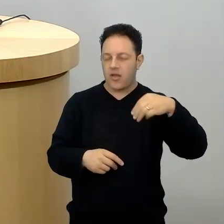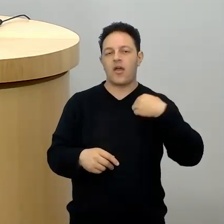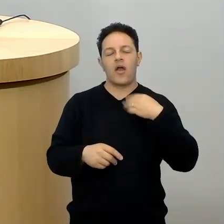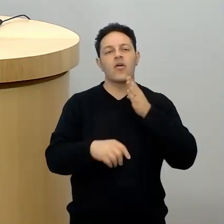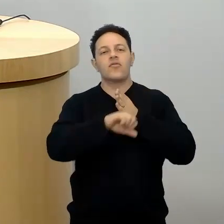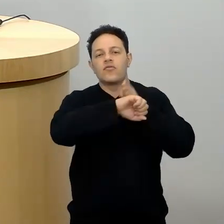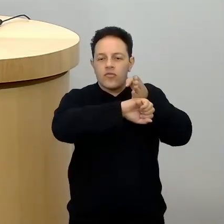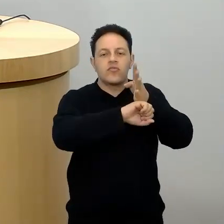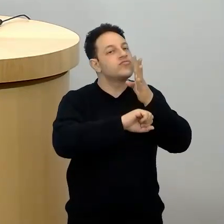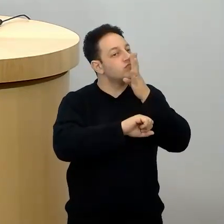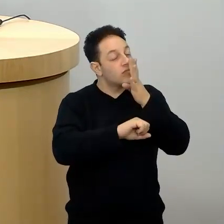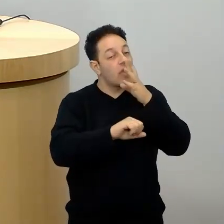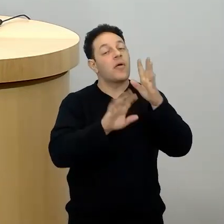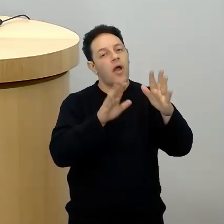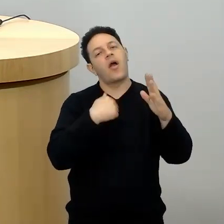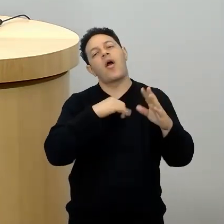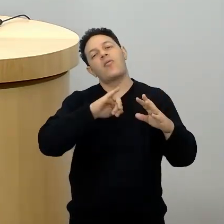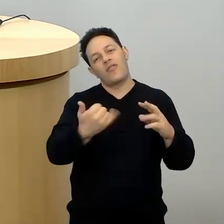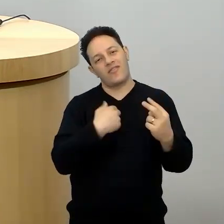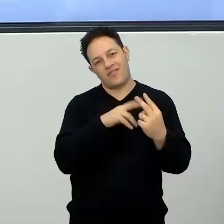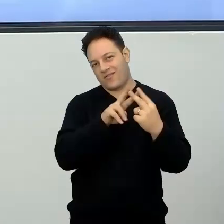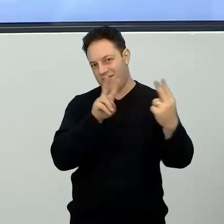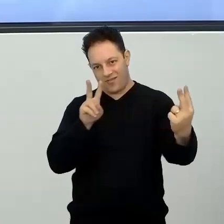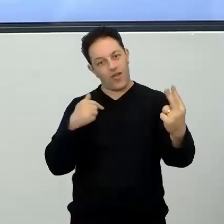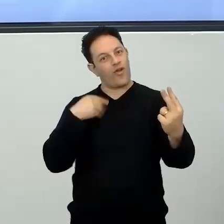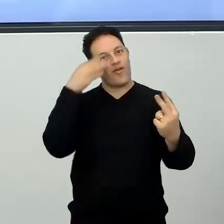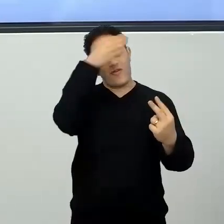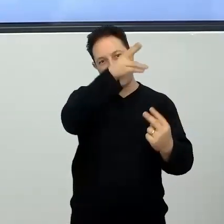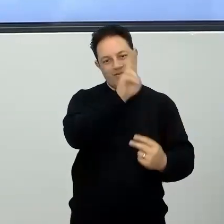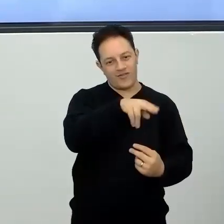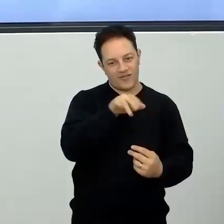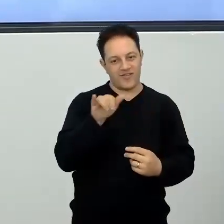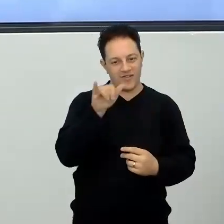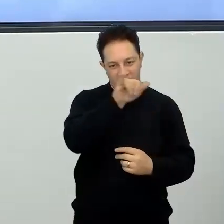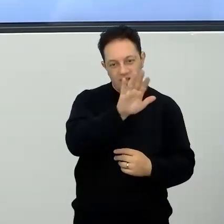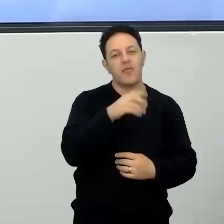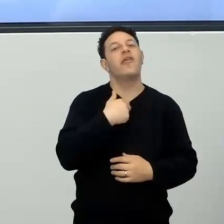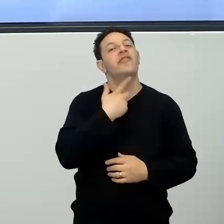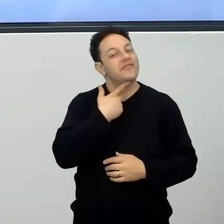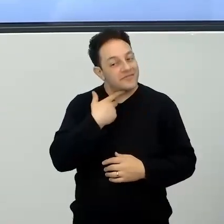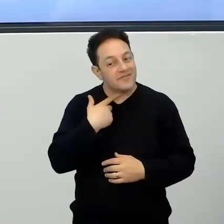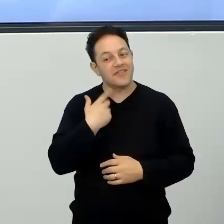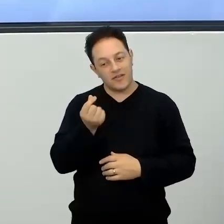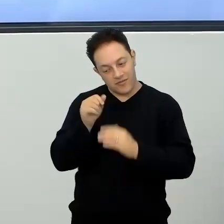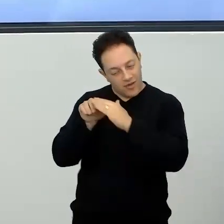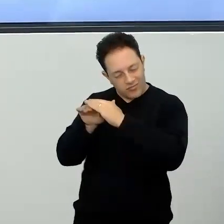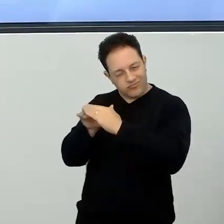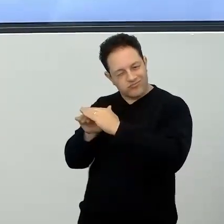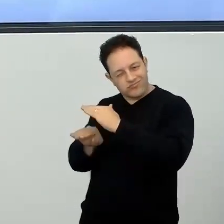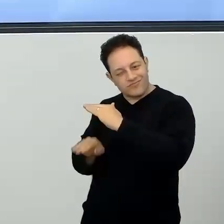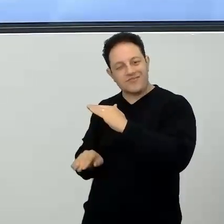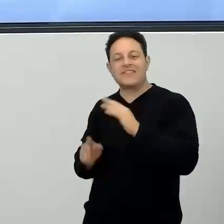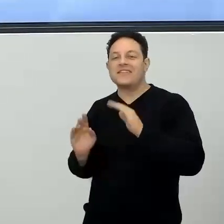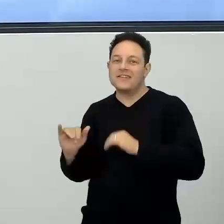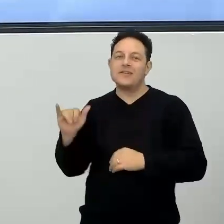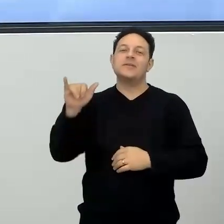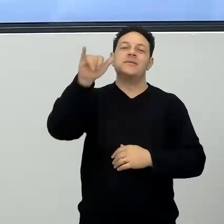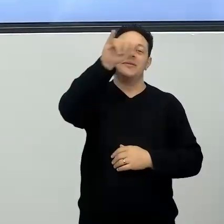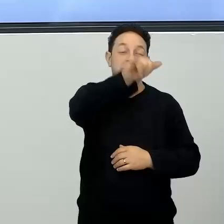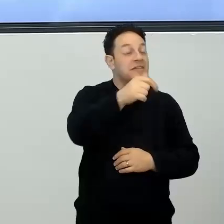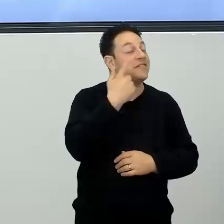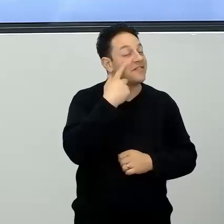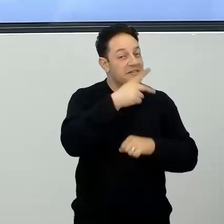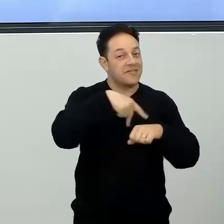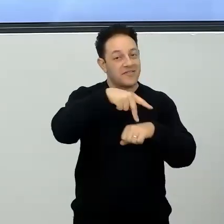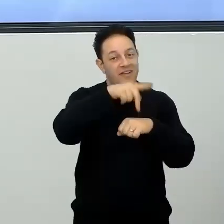eles estão fazendo online agora, né? Mas eu pretendo ir para lá. Guardar dinheiro, que me Renata e Alexandre, eu vou